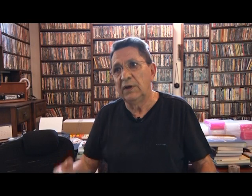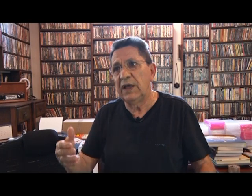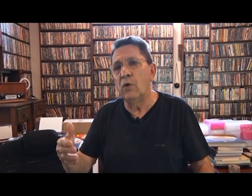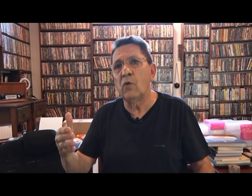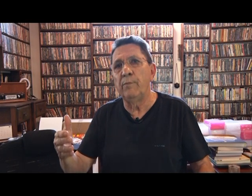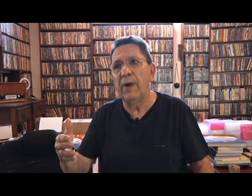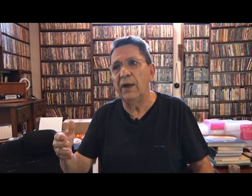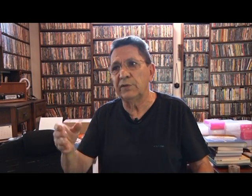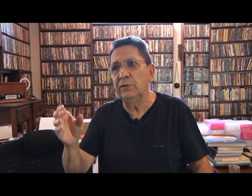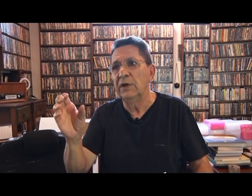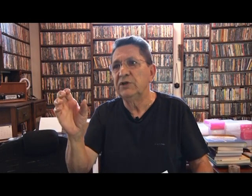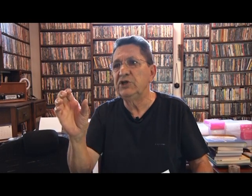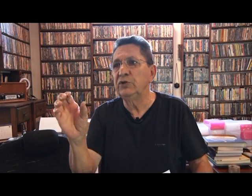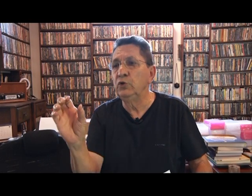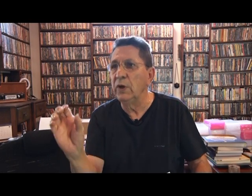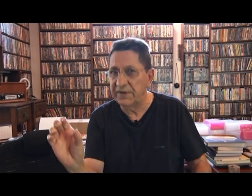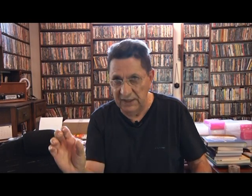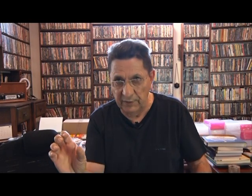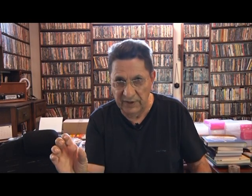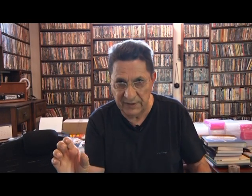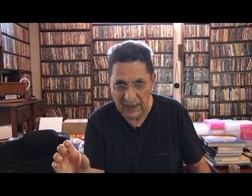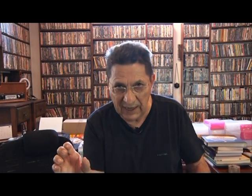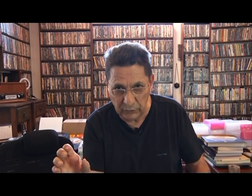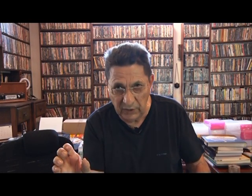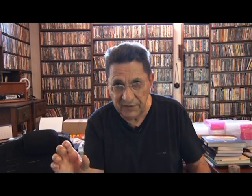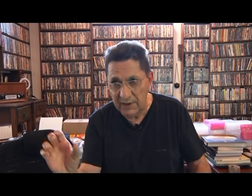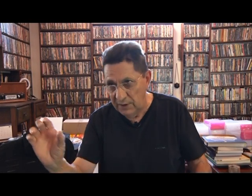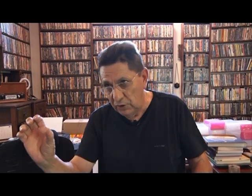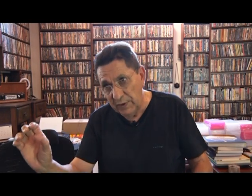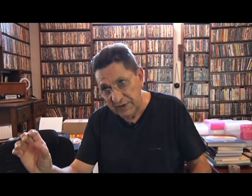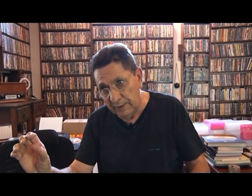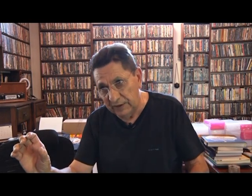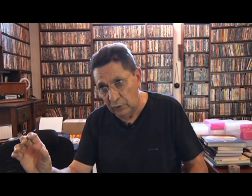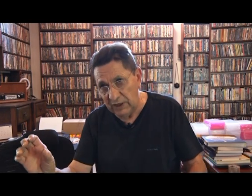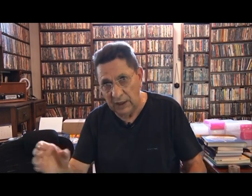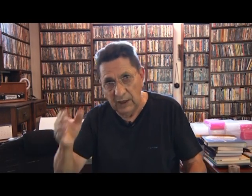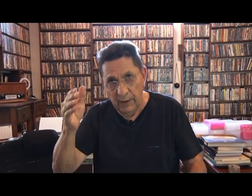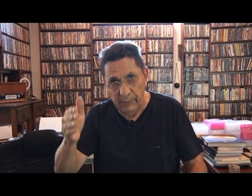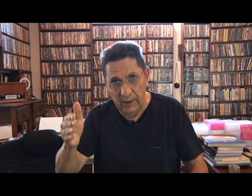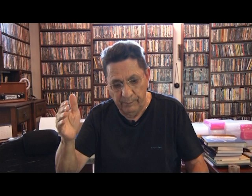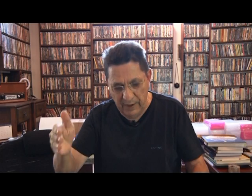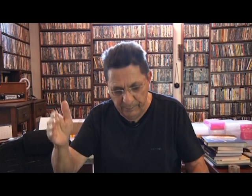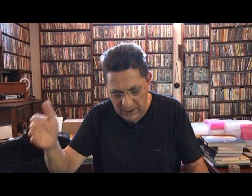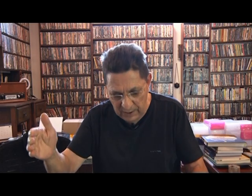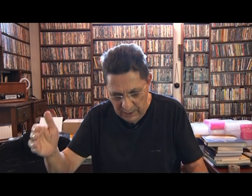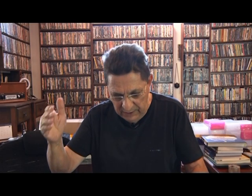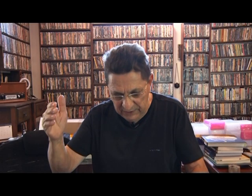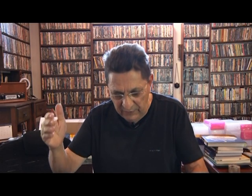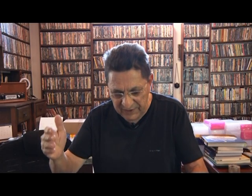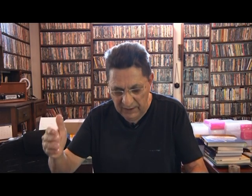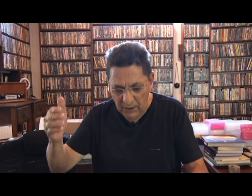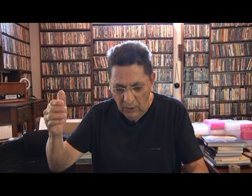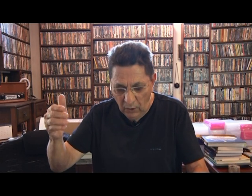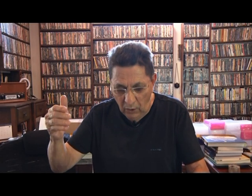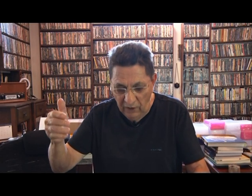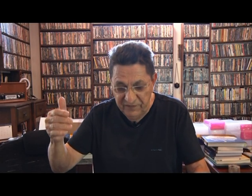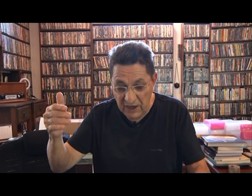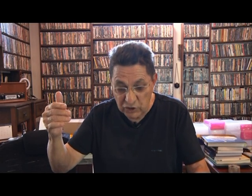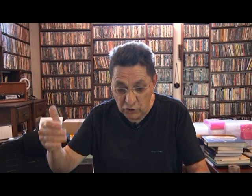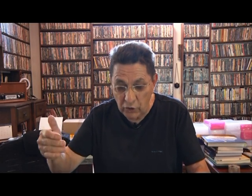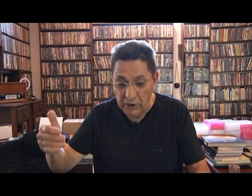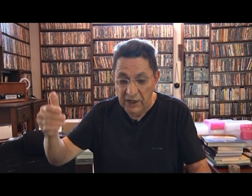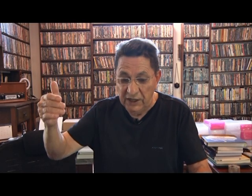compasso, que é o compasso de 2 sílabas átonas e uma sílaba tônica. Pam, pam, pam. Então, assim,